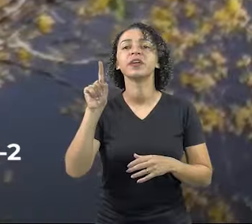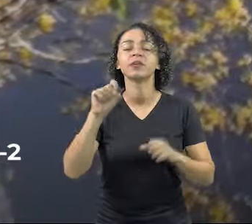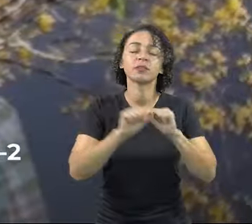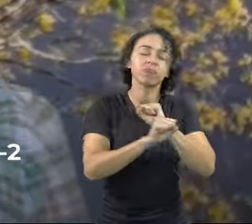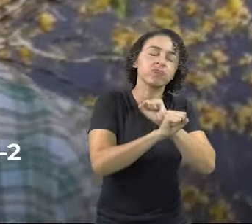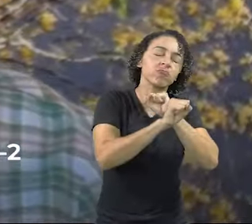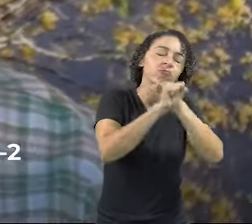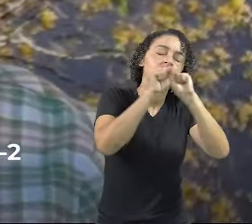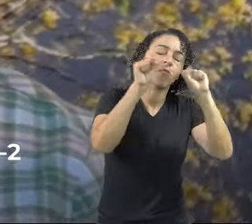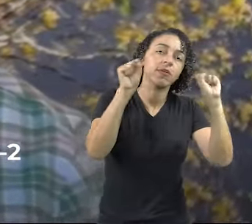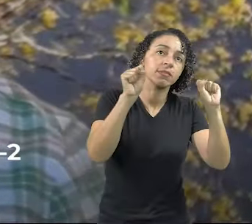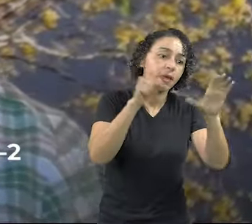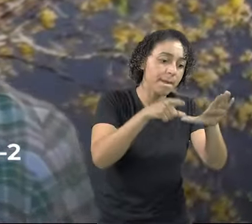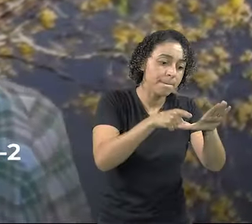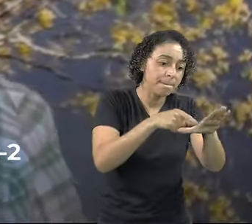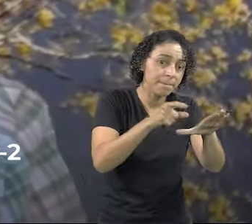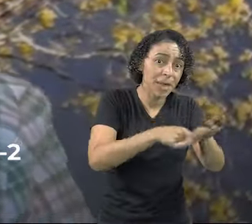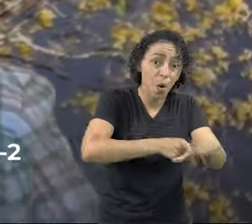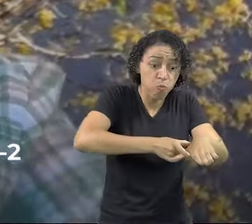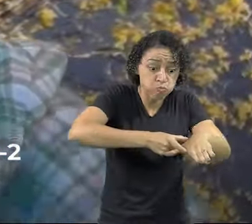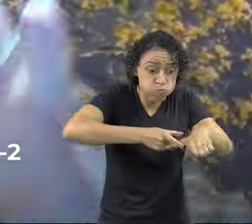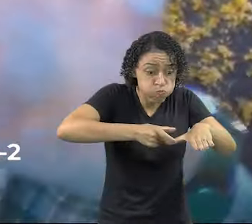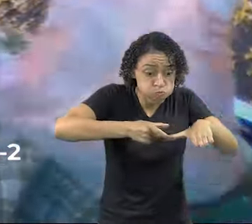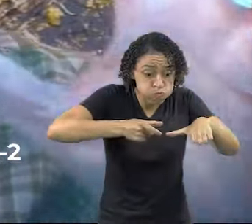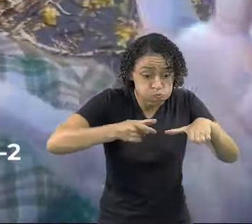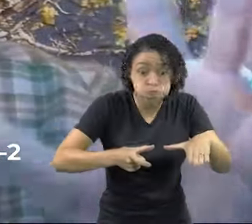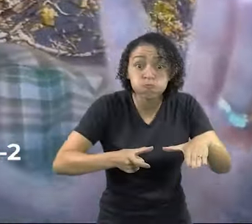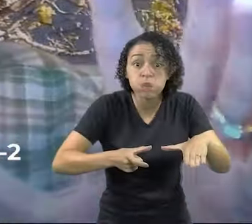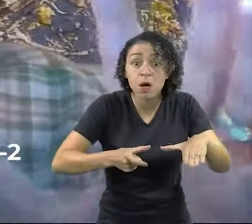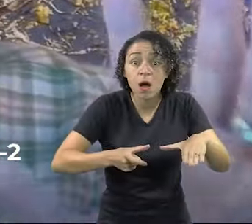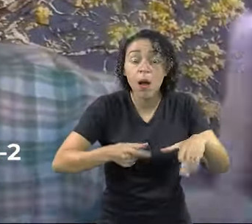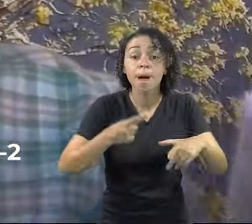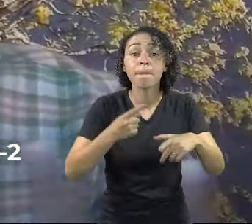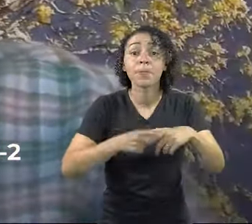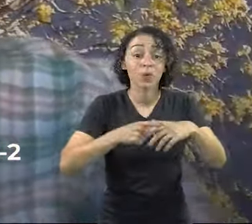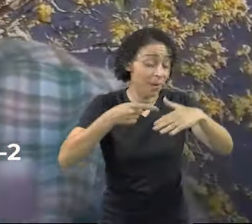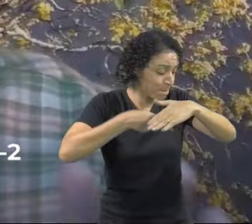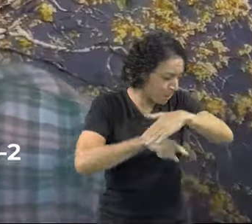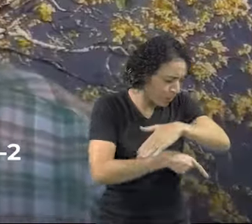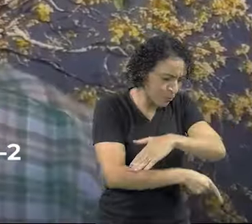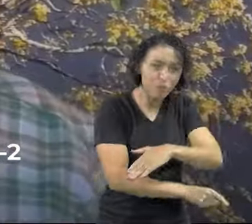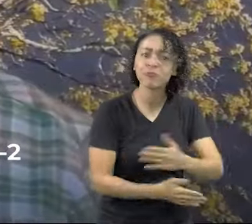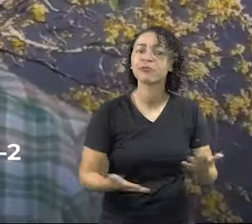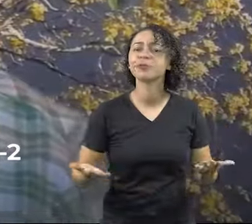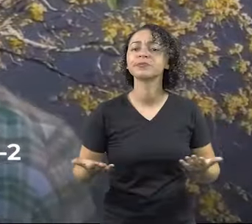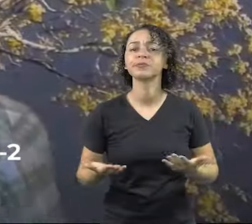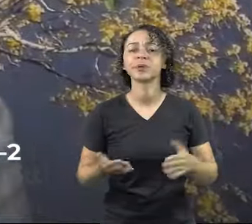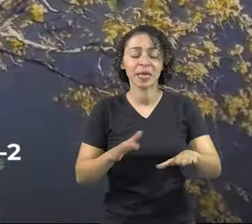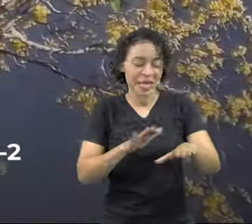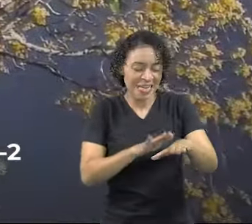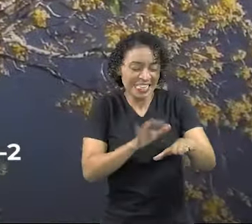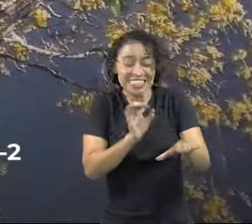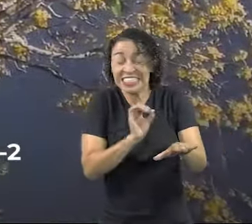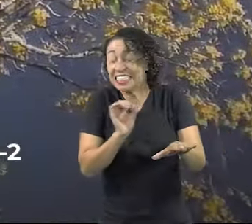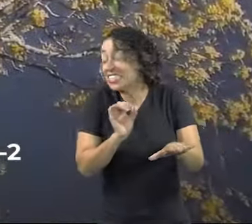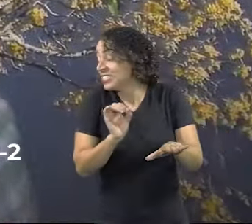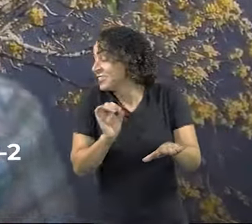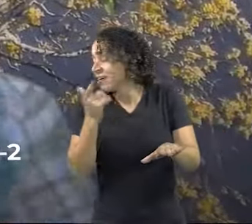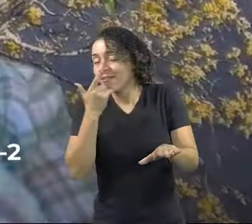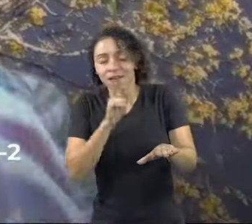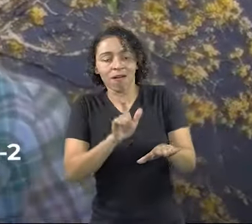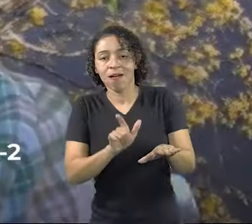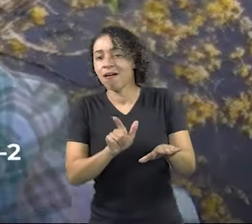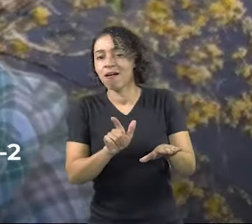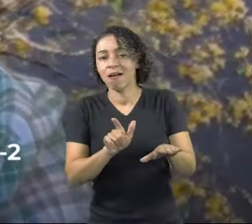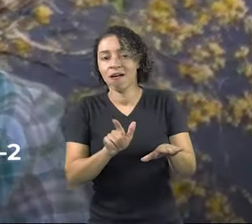porque aquilo já estava mais profundo não aguentava nem tocar não aguentava nem pôr os pés no chão aí minha